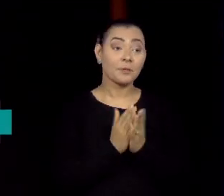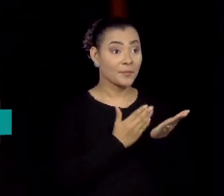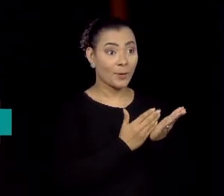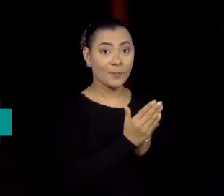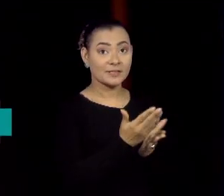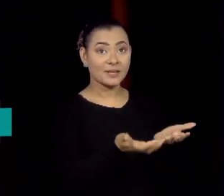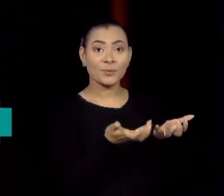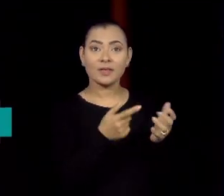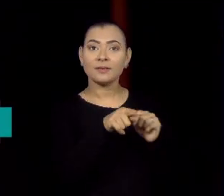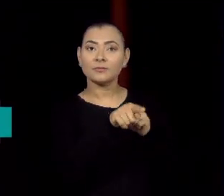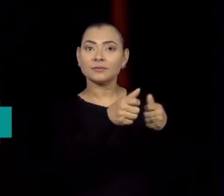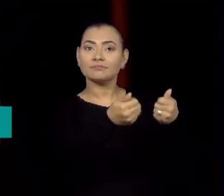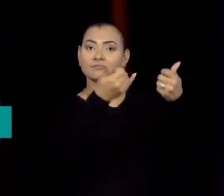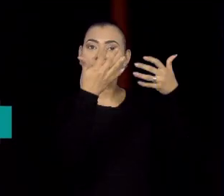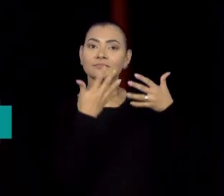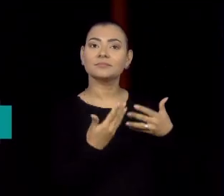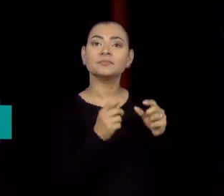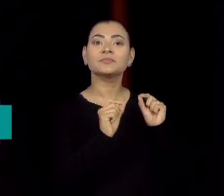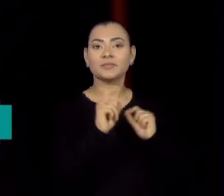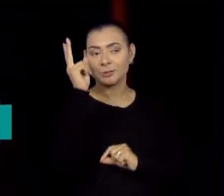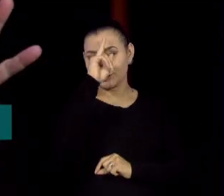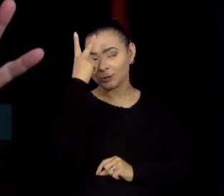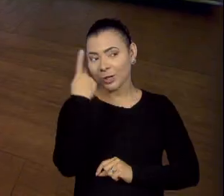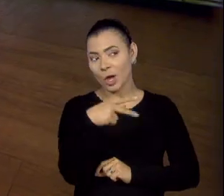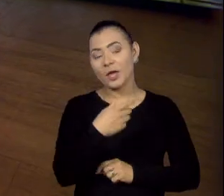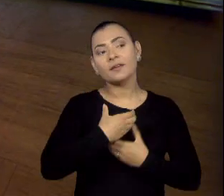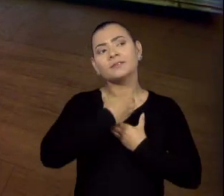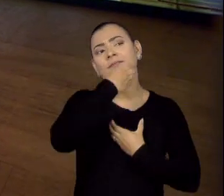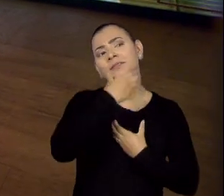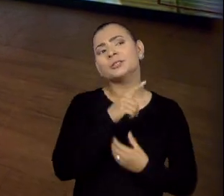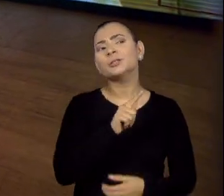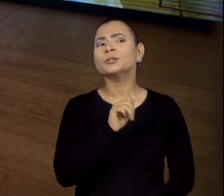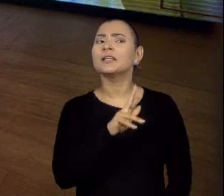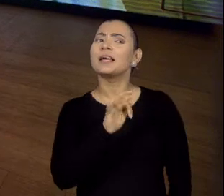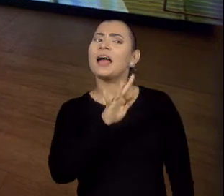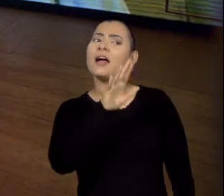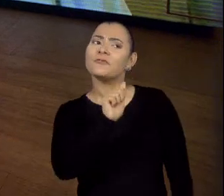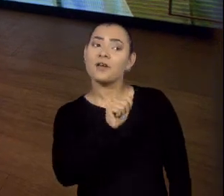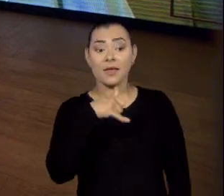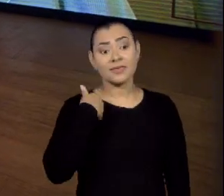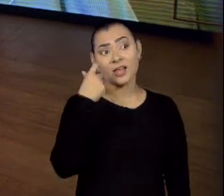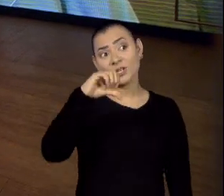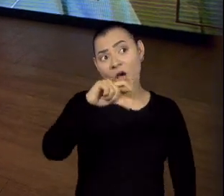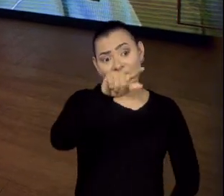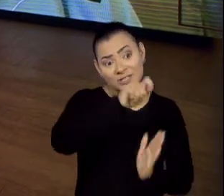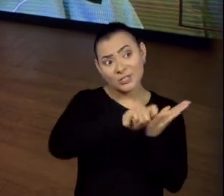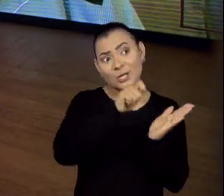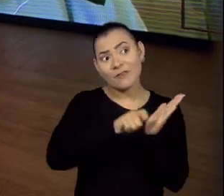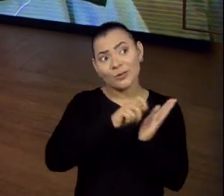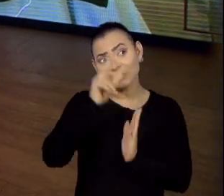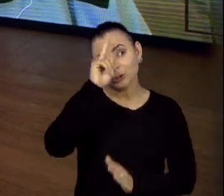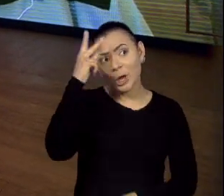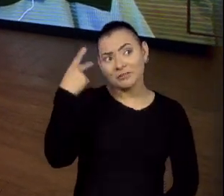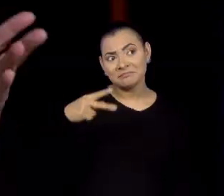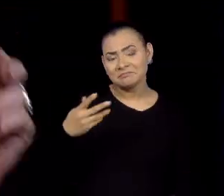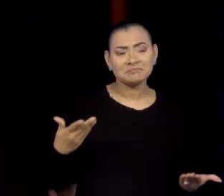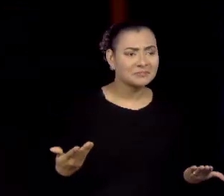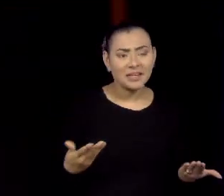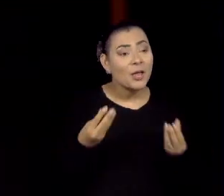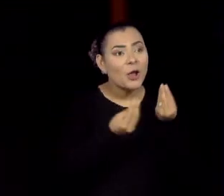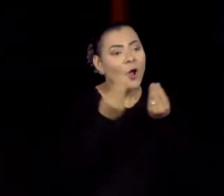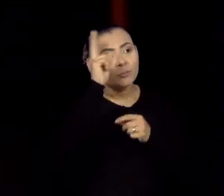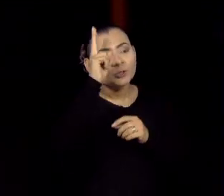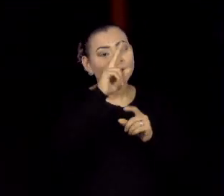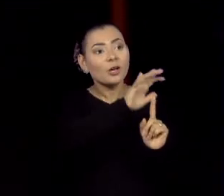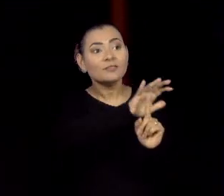eu gostaria que você contasse a história da girafa que você escreveu aos 9 anos de idade e a repercussão que essa história